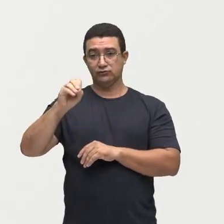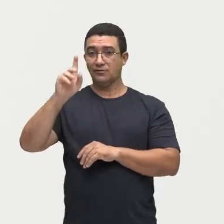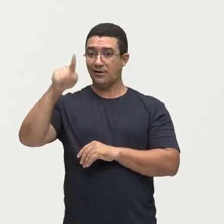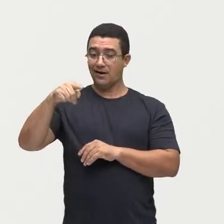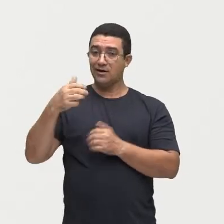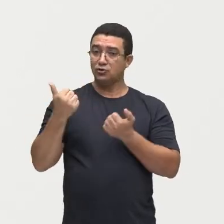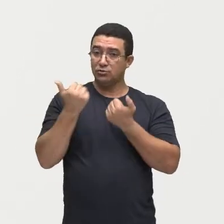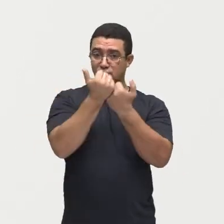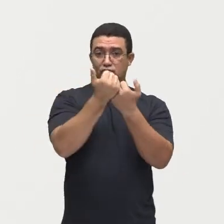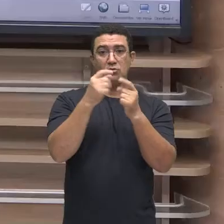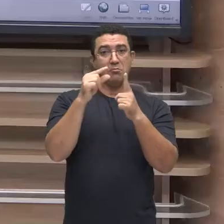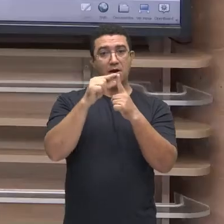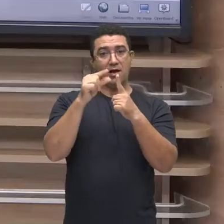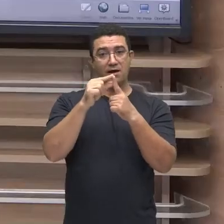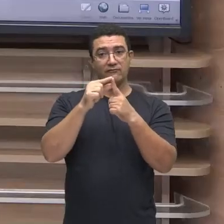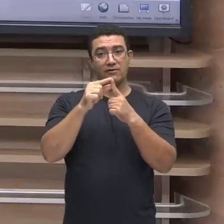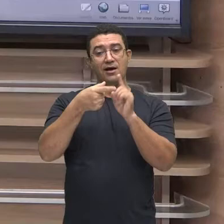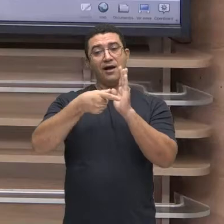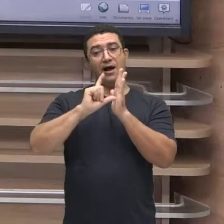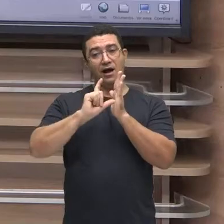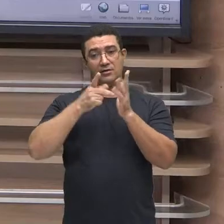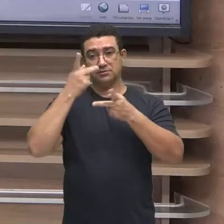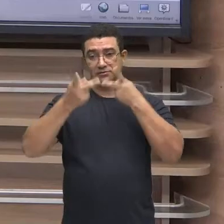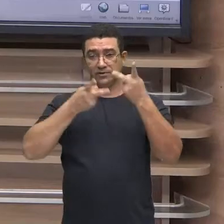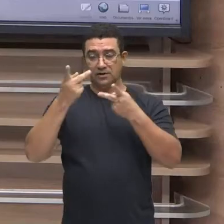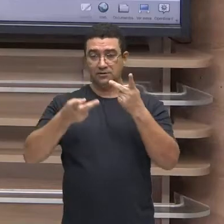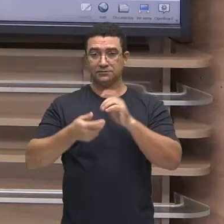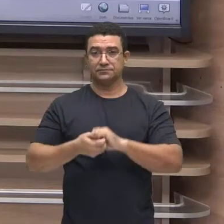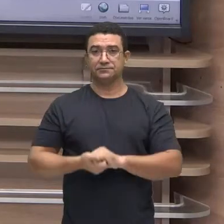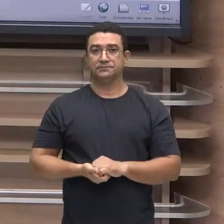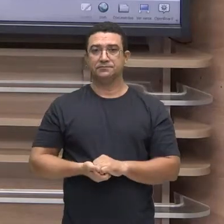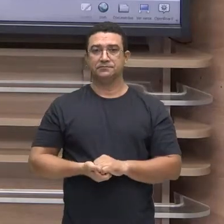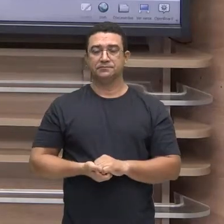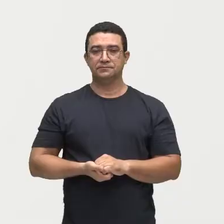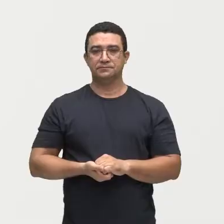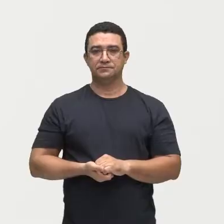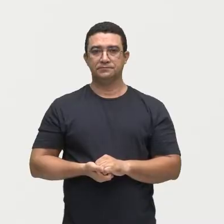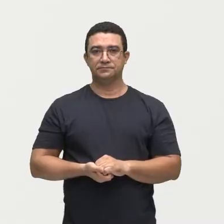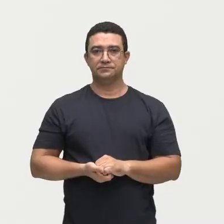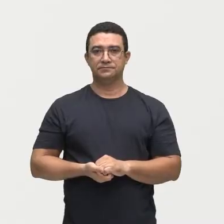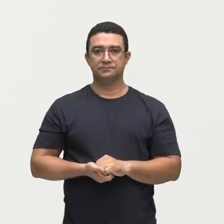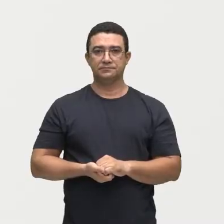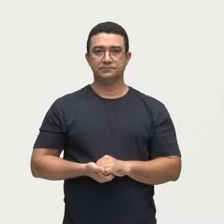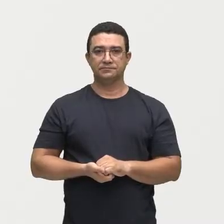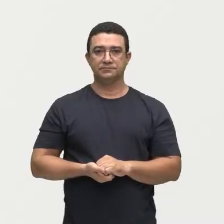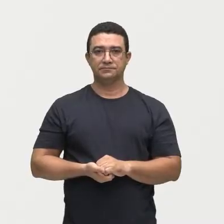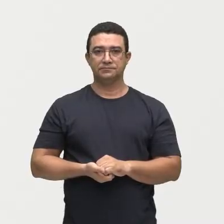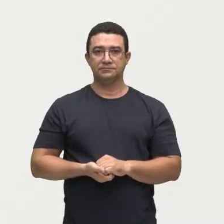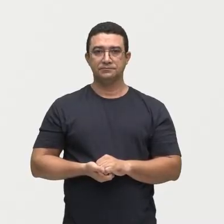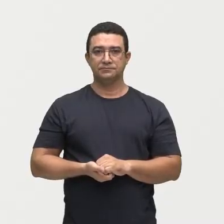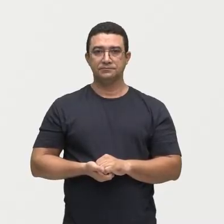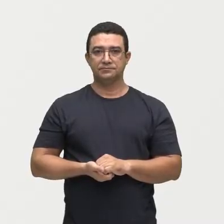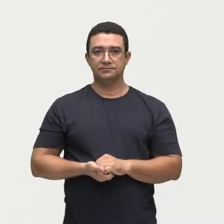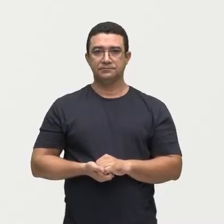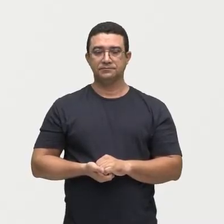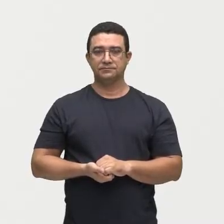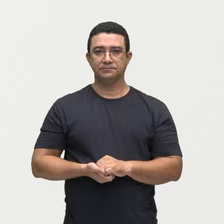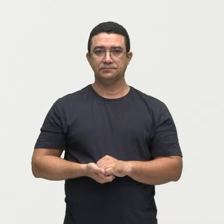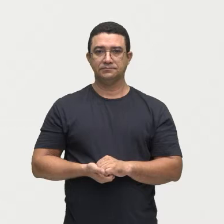um termo, né, que já mencionamos anteriormente. Então, no caso aqui é